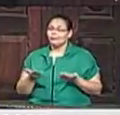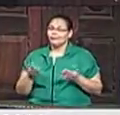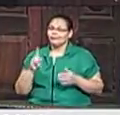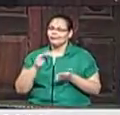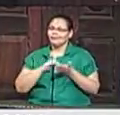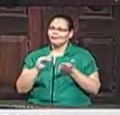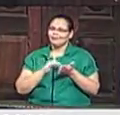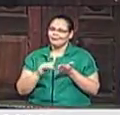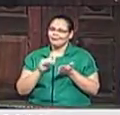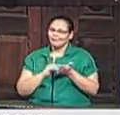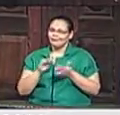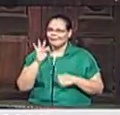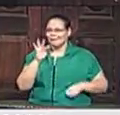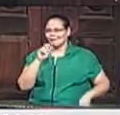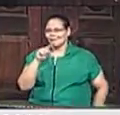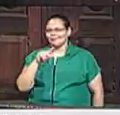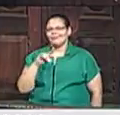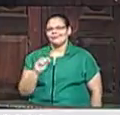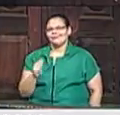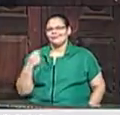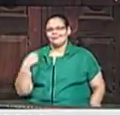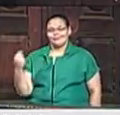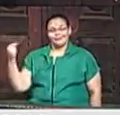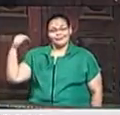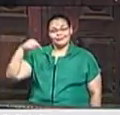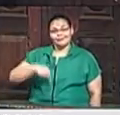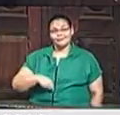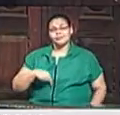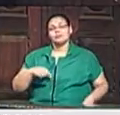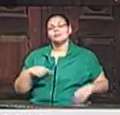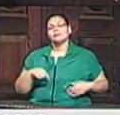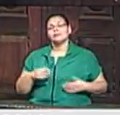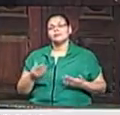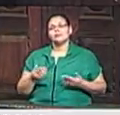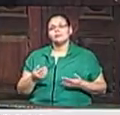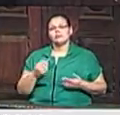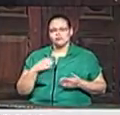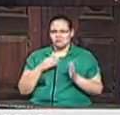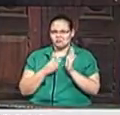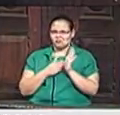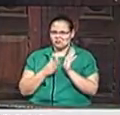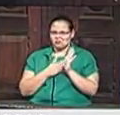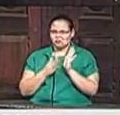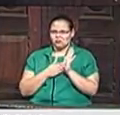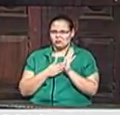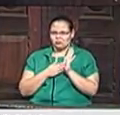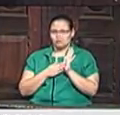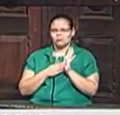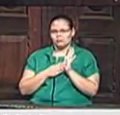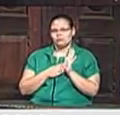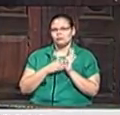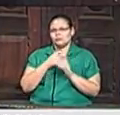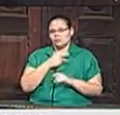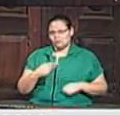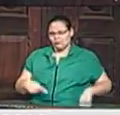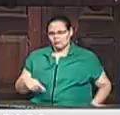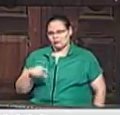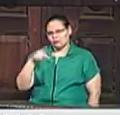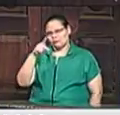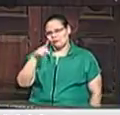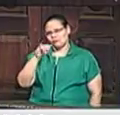secretário de Fazenda, venha a esta casa e vamos propor ao presidente Jorge